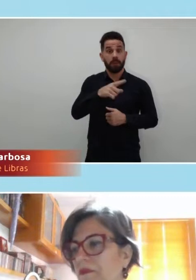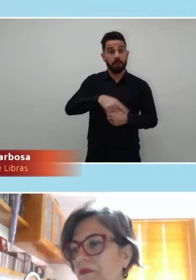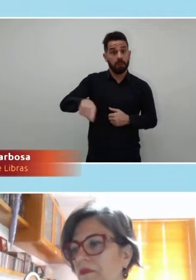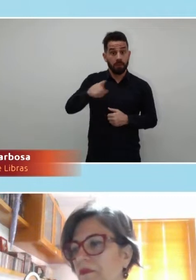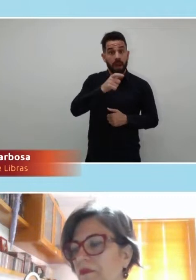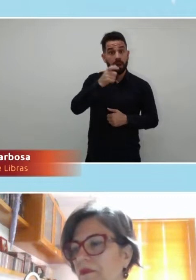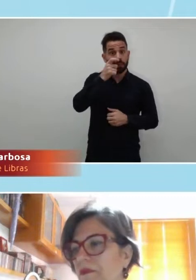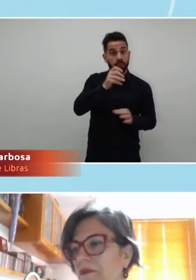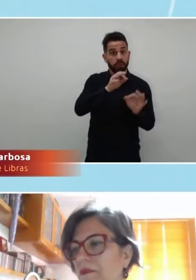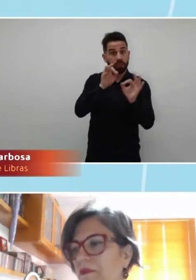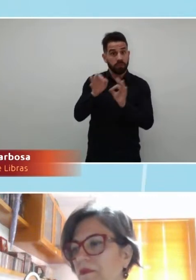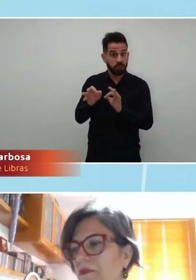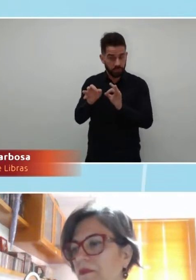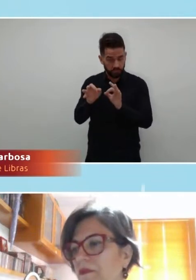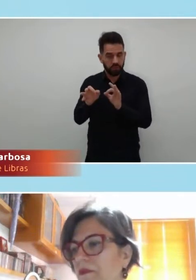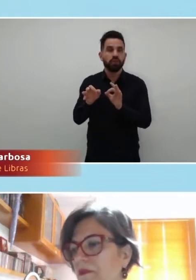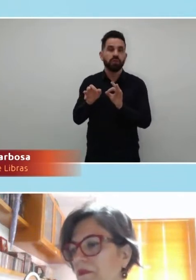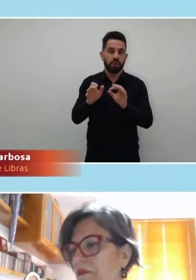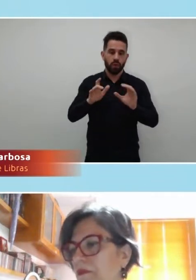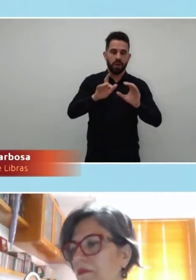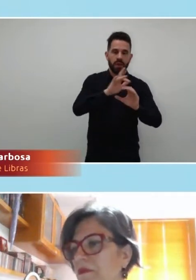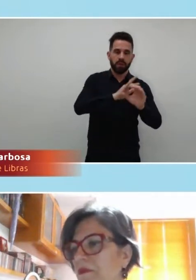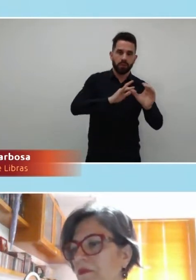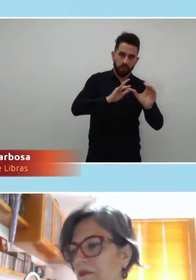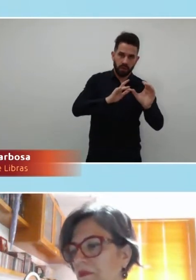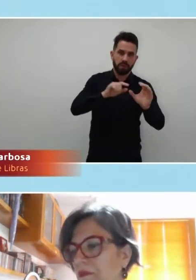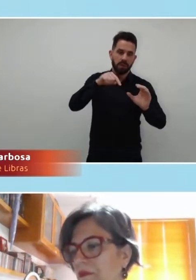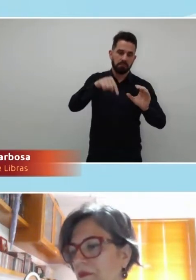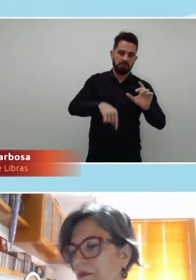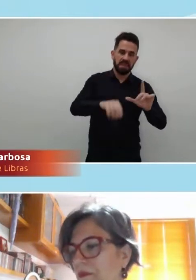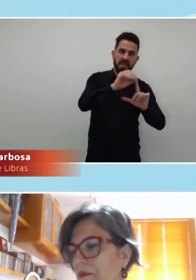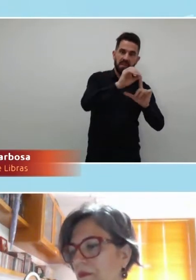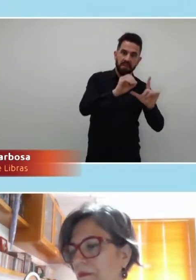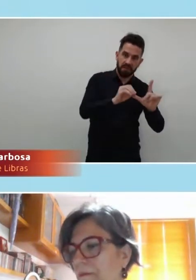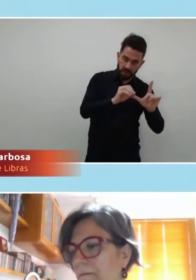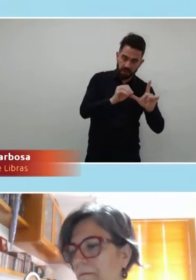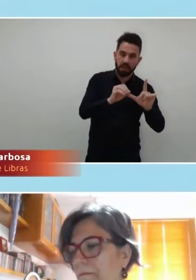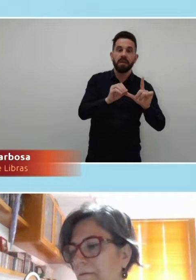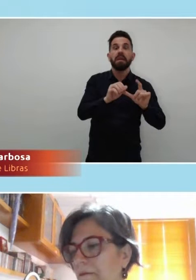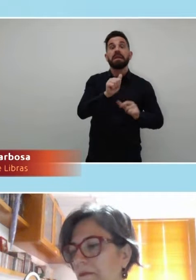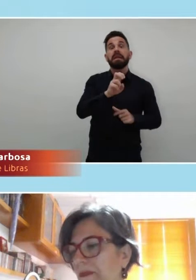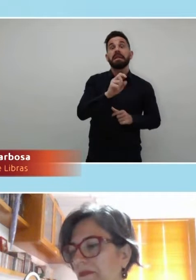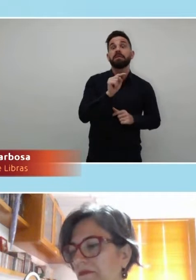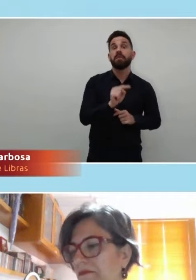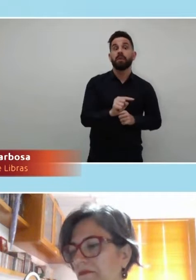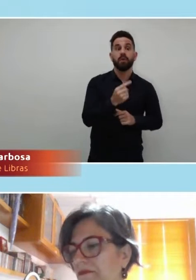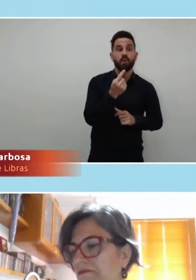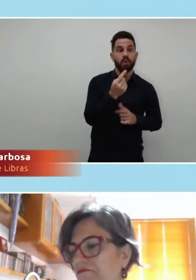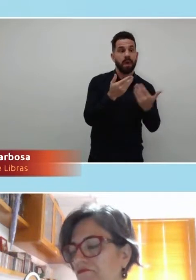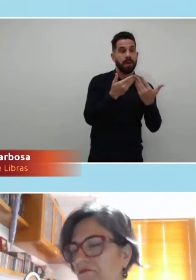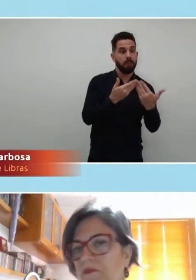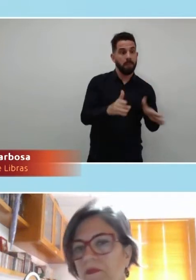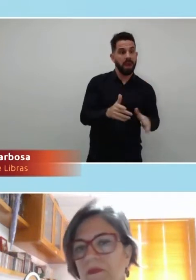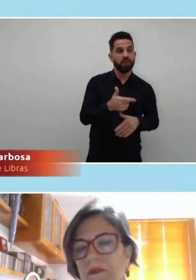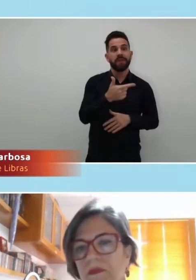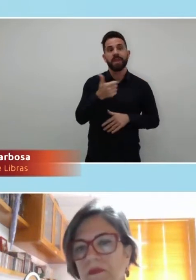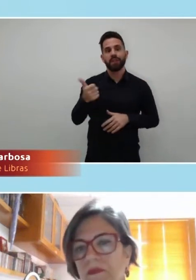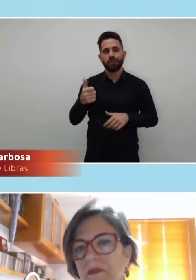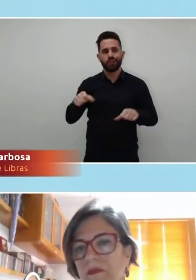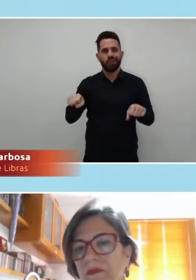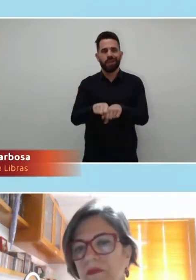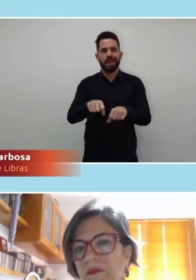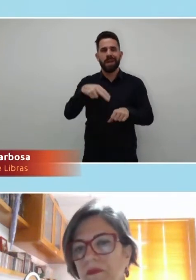TV UFG, canal 15.1 do Sinal Aberto, canal 21 da NET Goiânia, no site e no aplicativo da TV